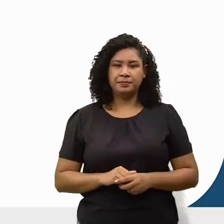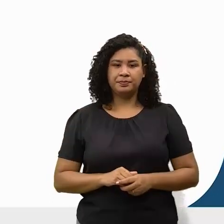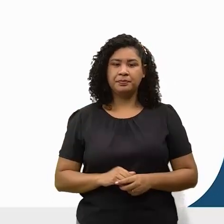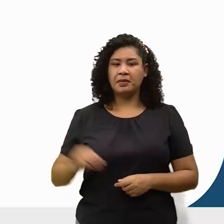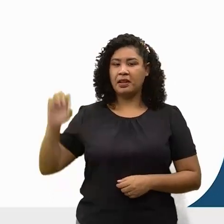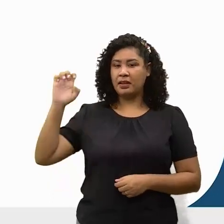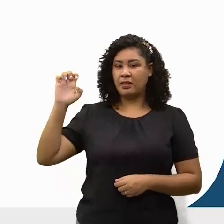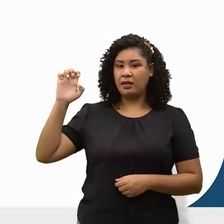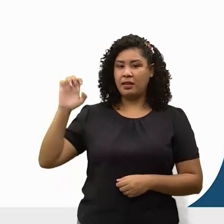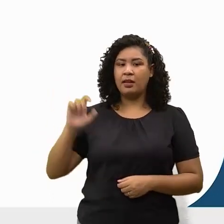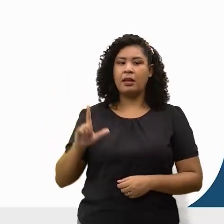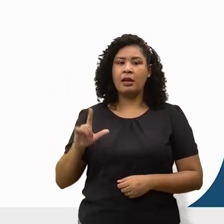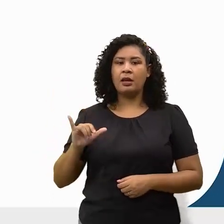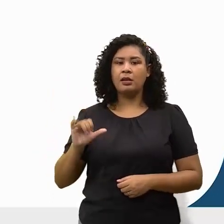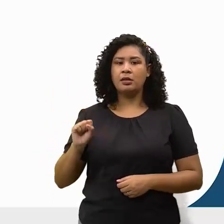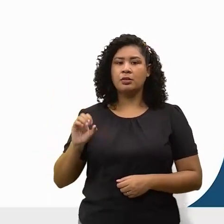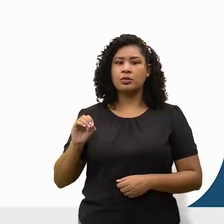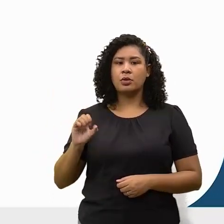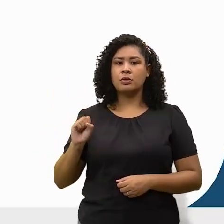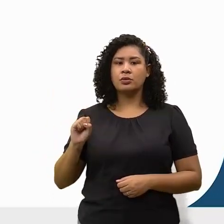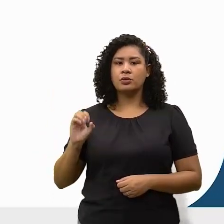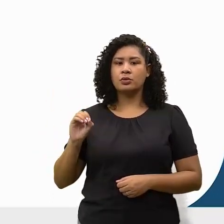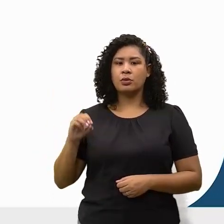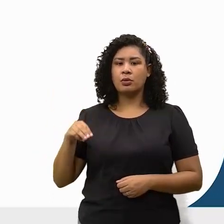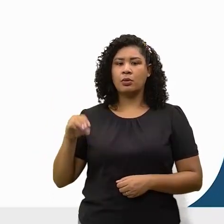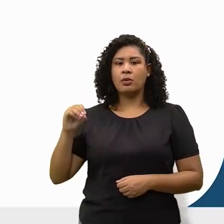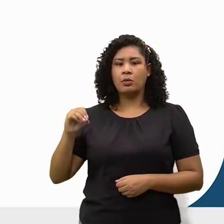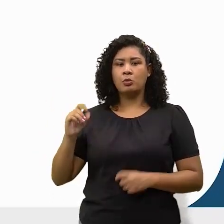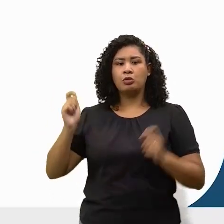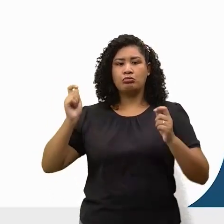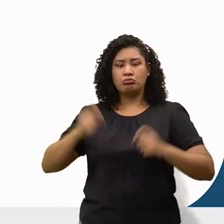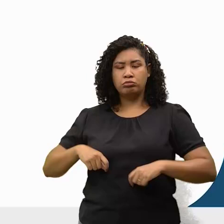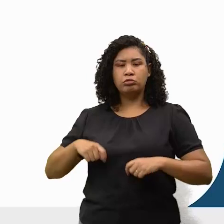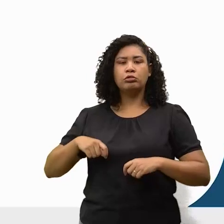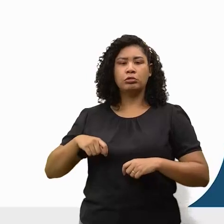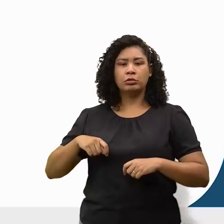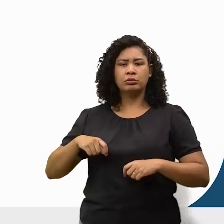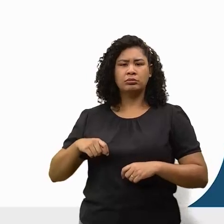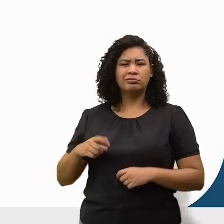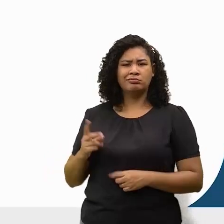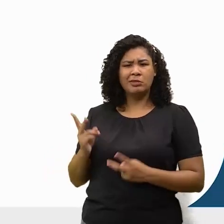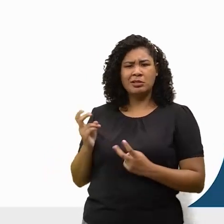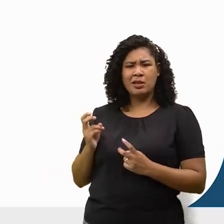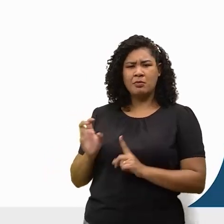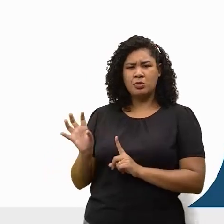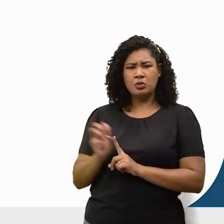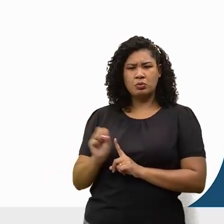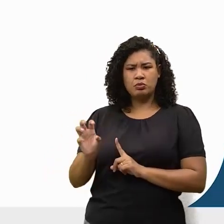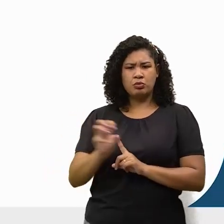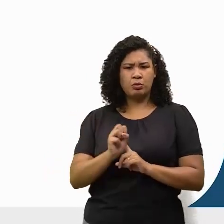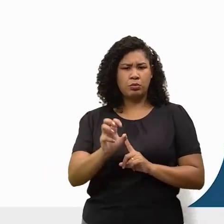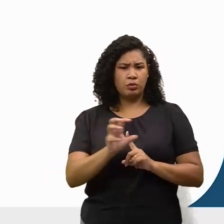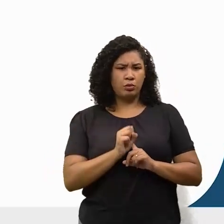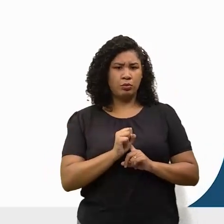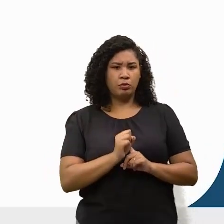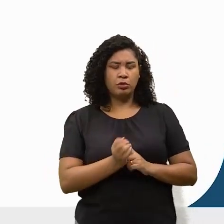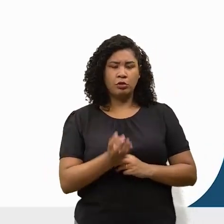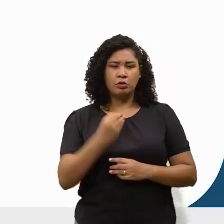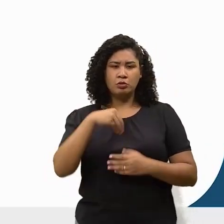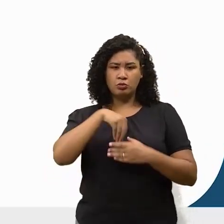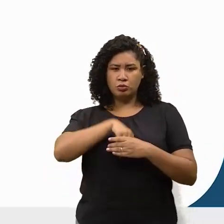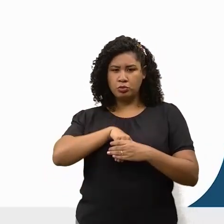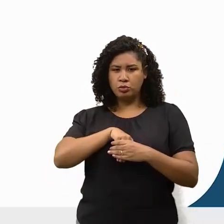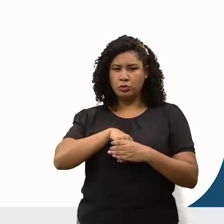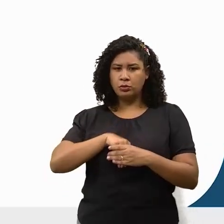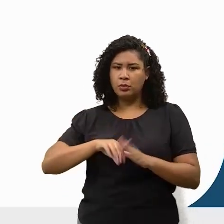E, lisossomos têm mecanismo para manter a homeostase. A digestão, por exemplo, é feita pelos lisossomos.